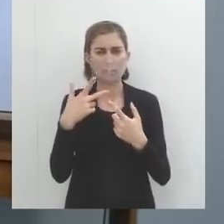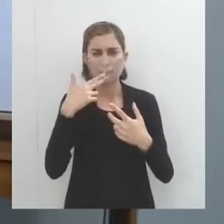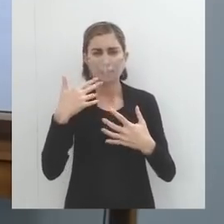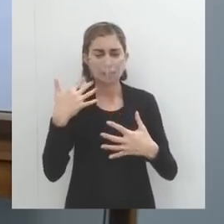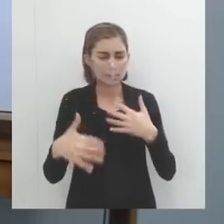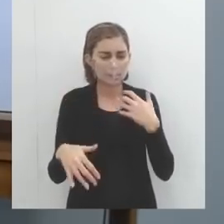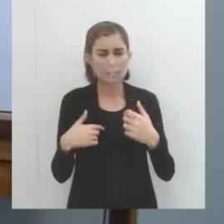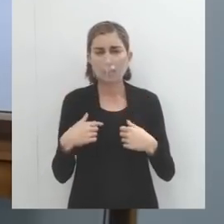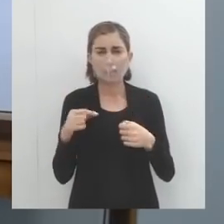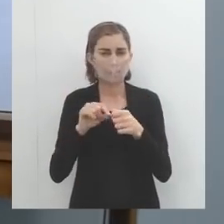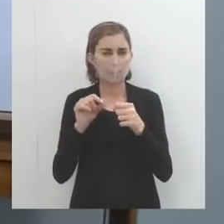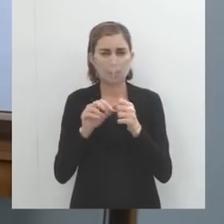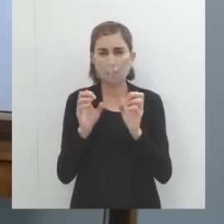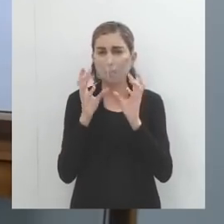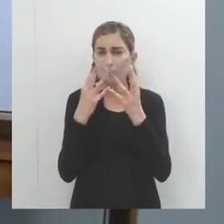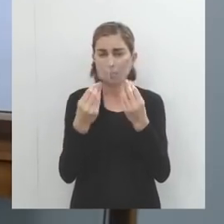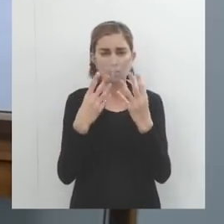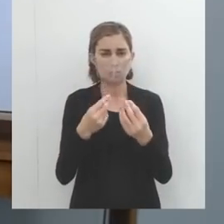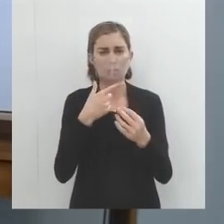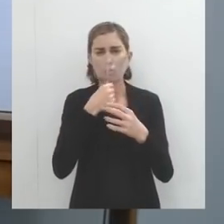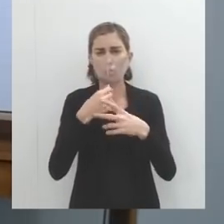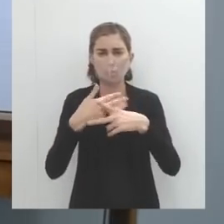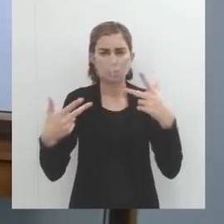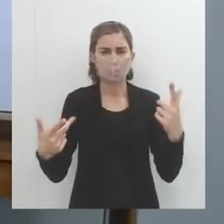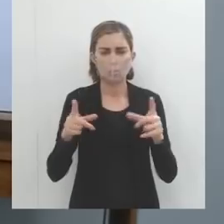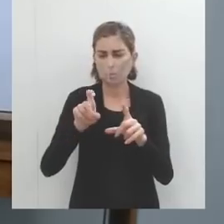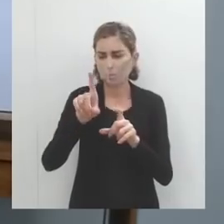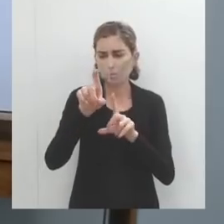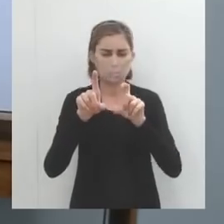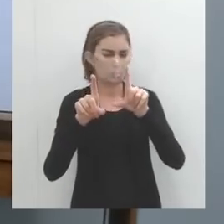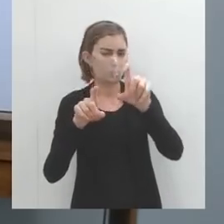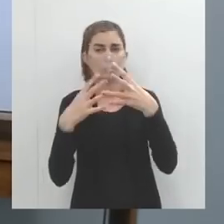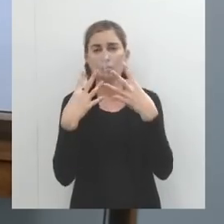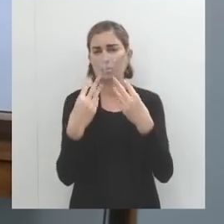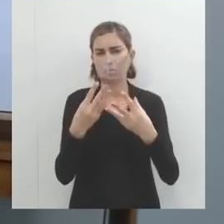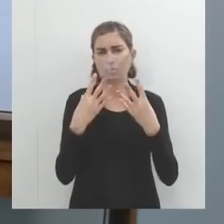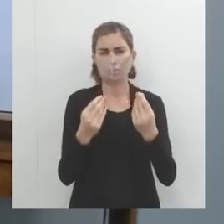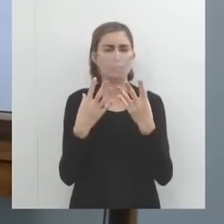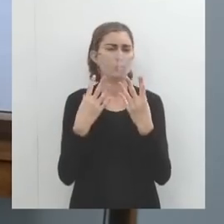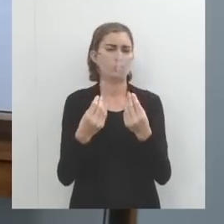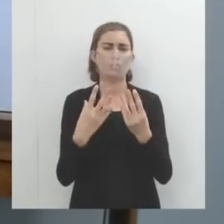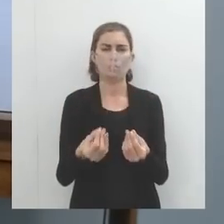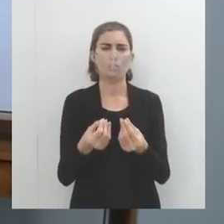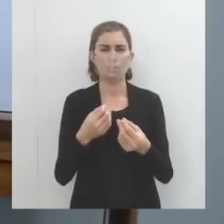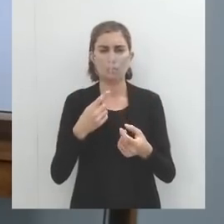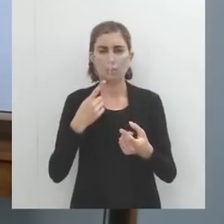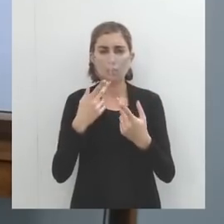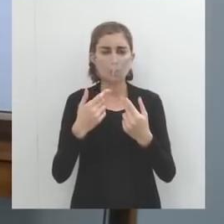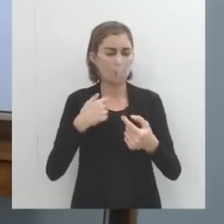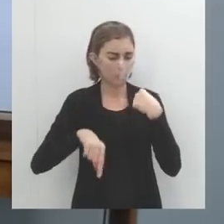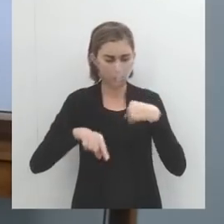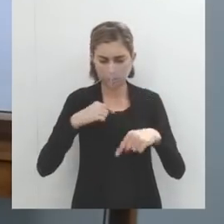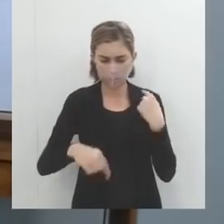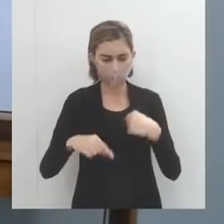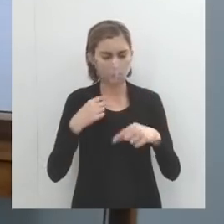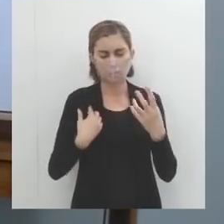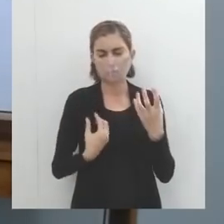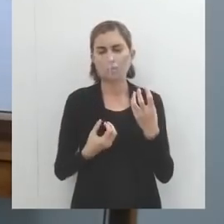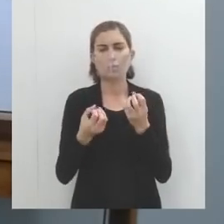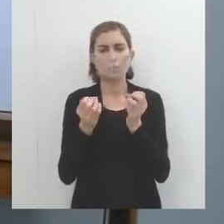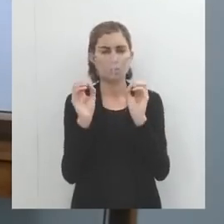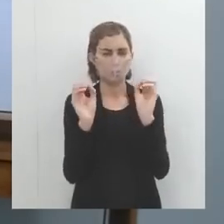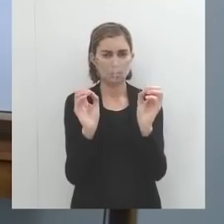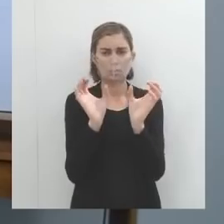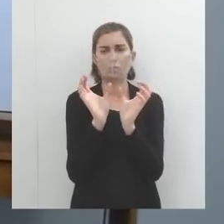máquina que não para de fabricar gameta masculino. Veja, nós homens, quando começamos a